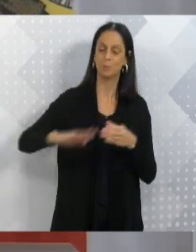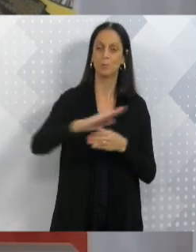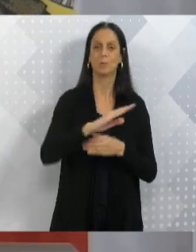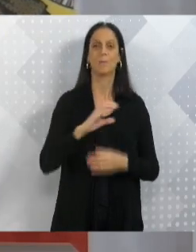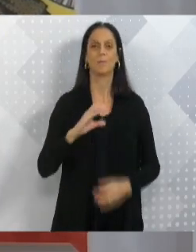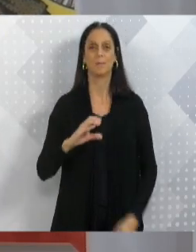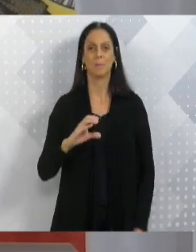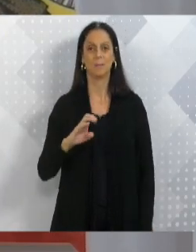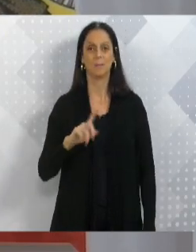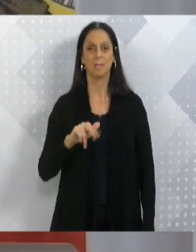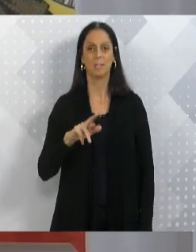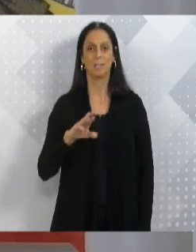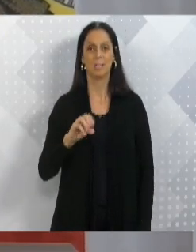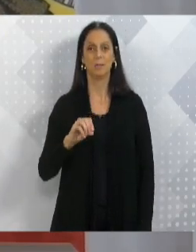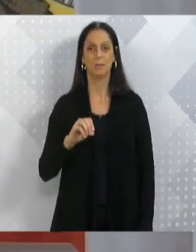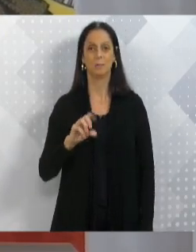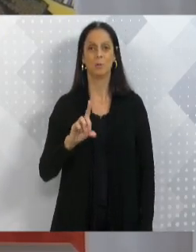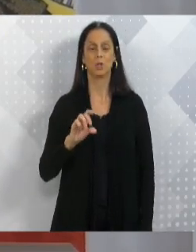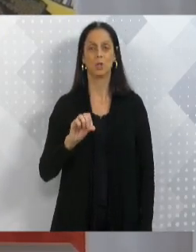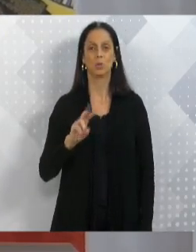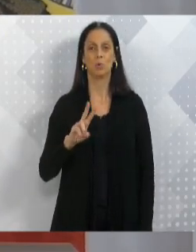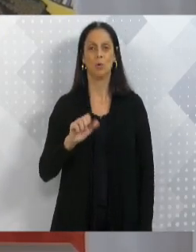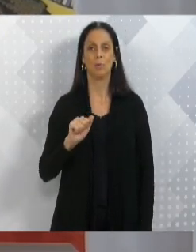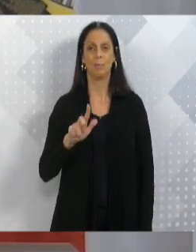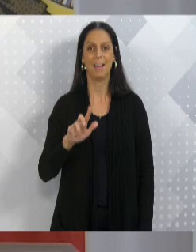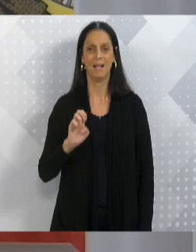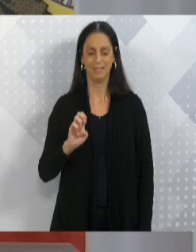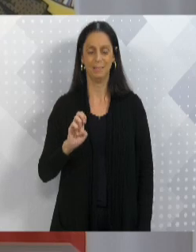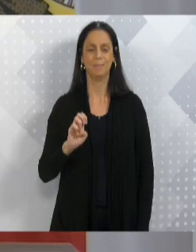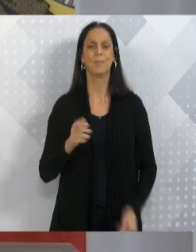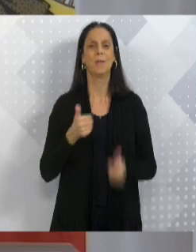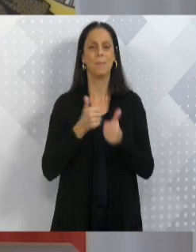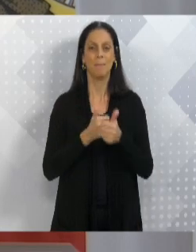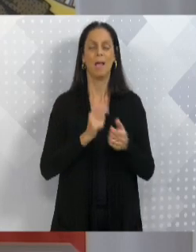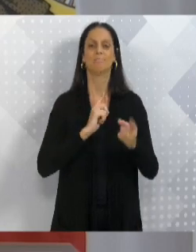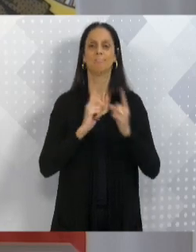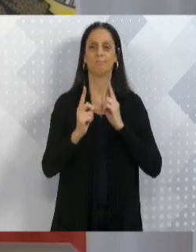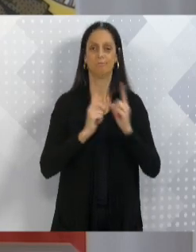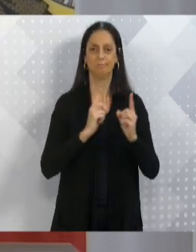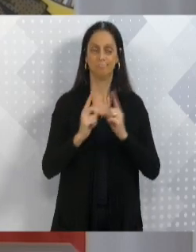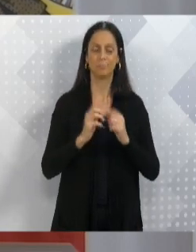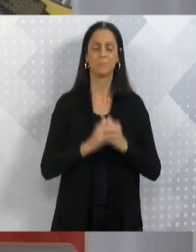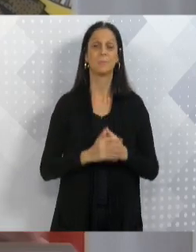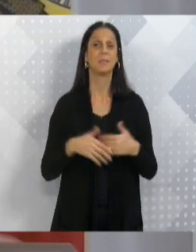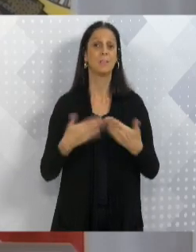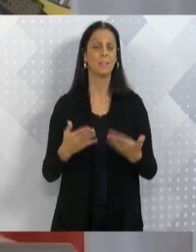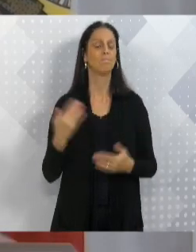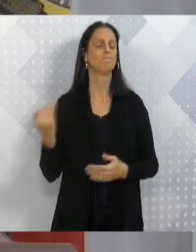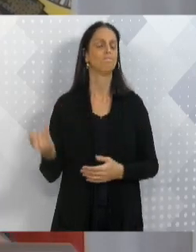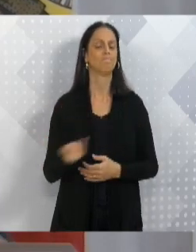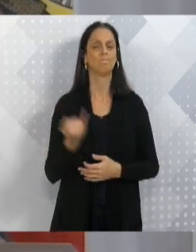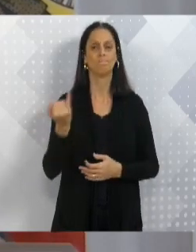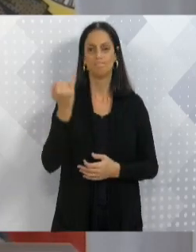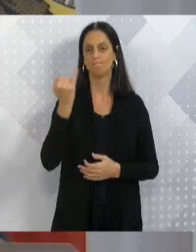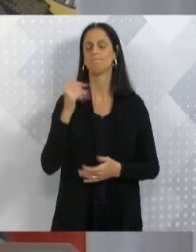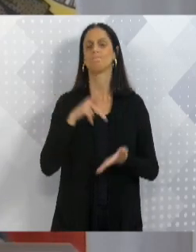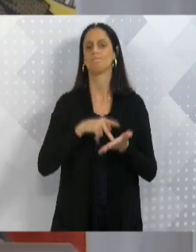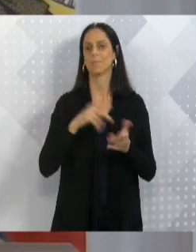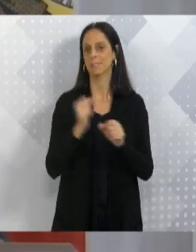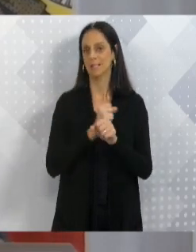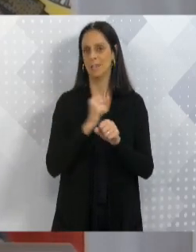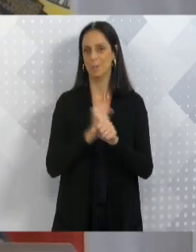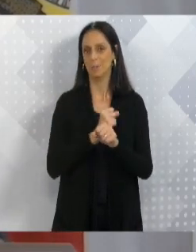da BR-470. Uma obra importante, senhoras e senhores, que hoje temos dificuldades até